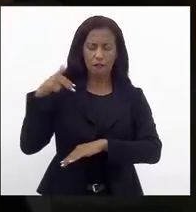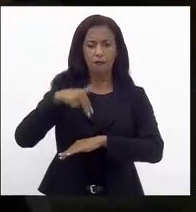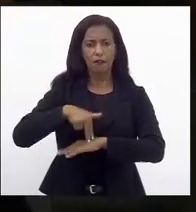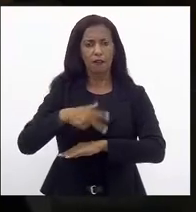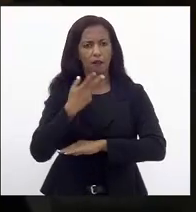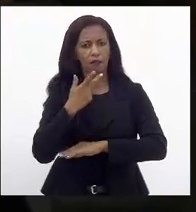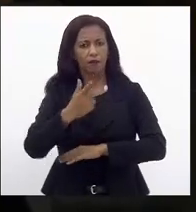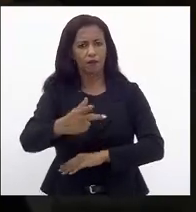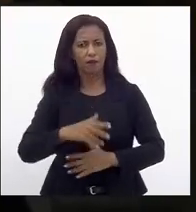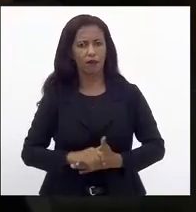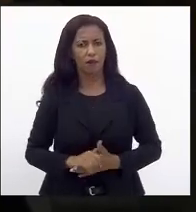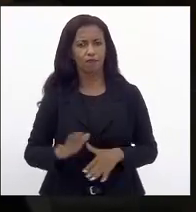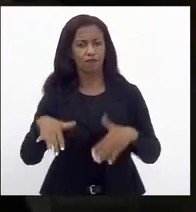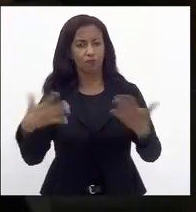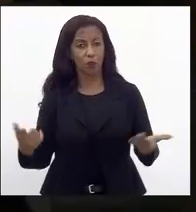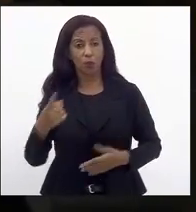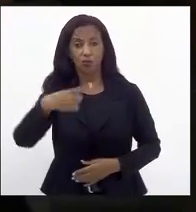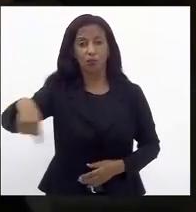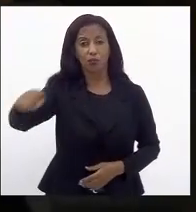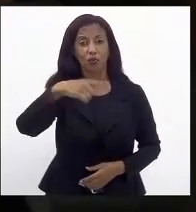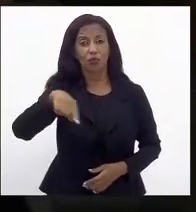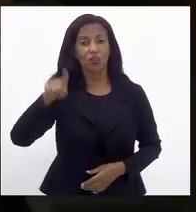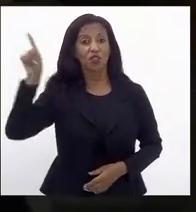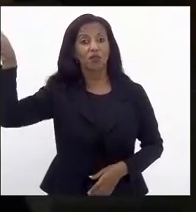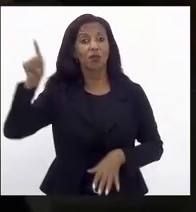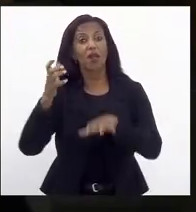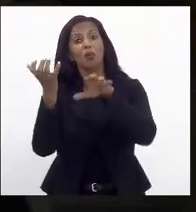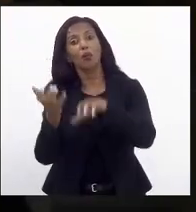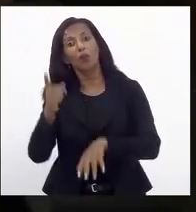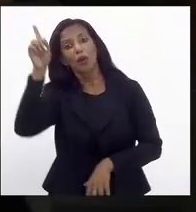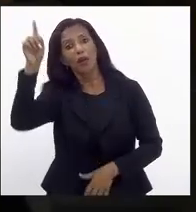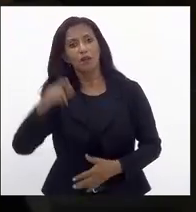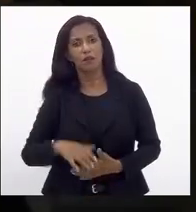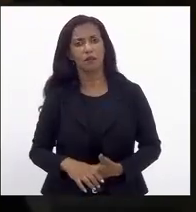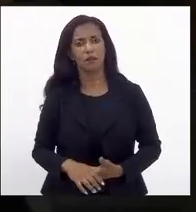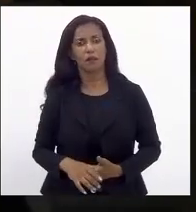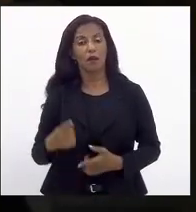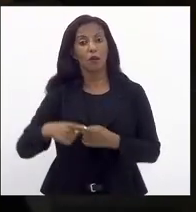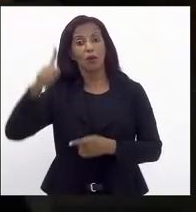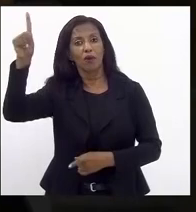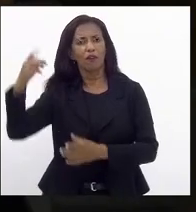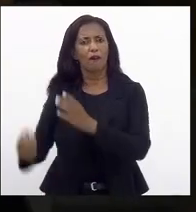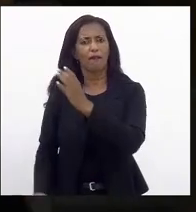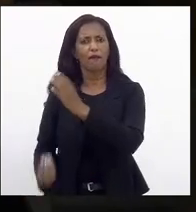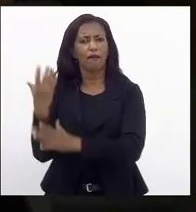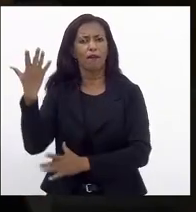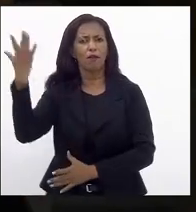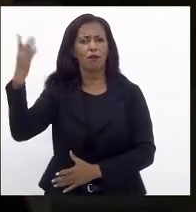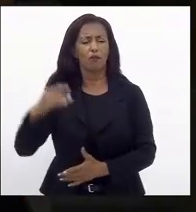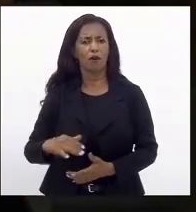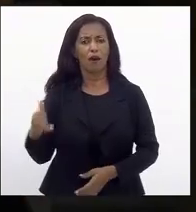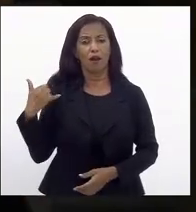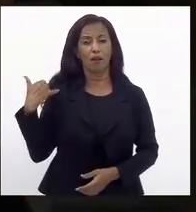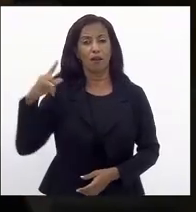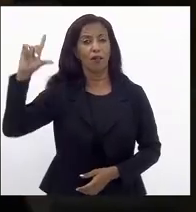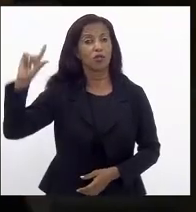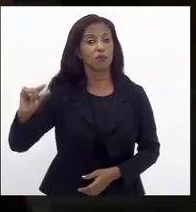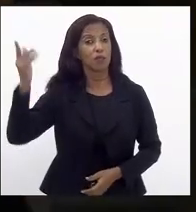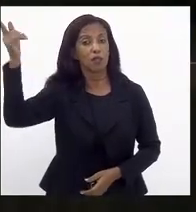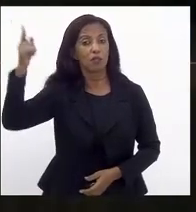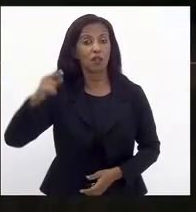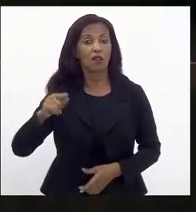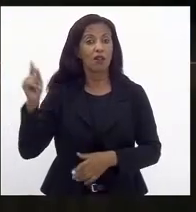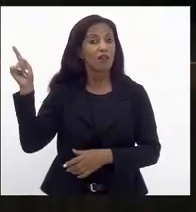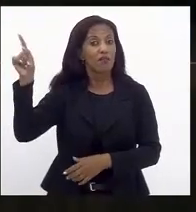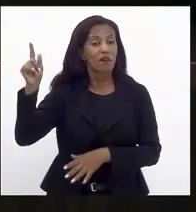discurso aqui quando deveria vai instalar no Congresso Nacional que tem veio de lá a idade Vídeo nessa